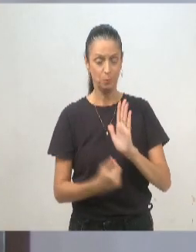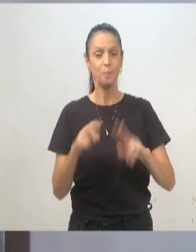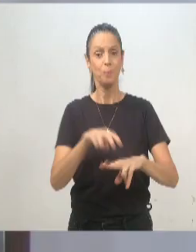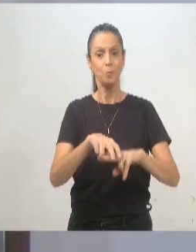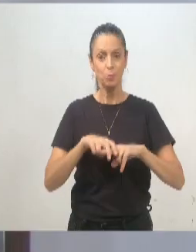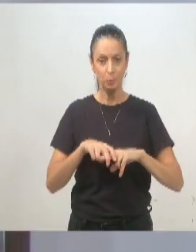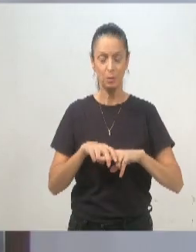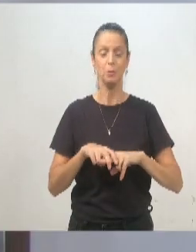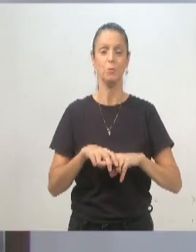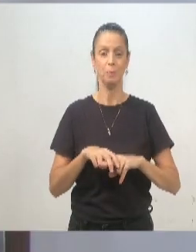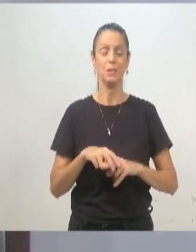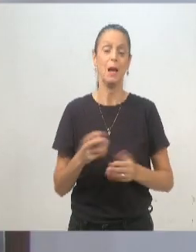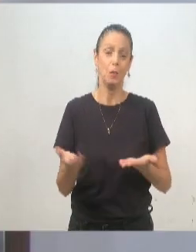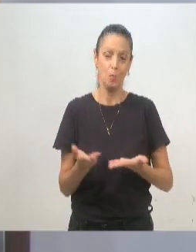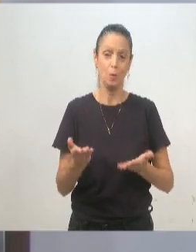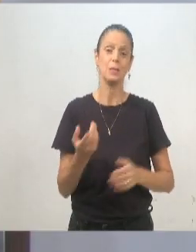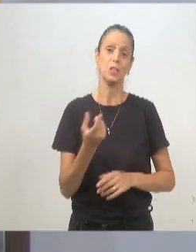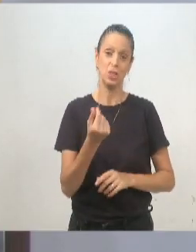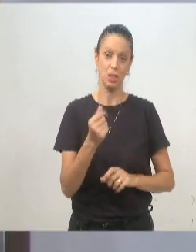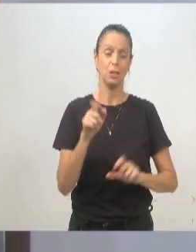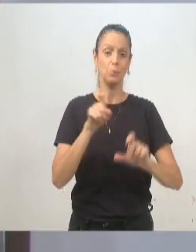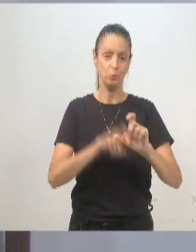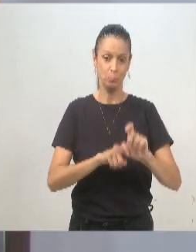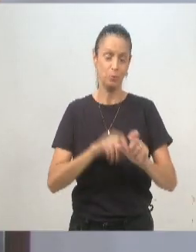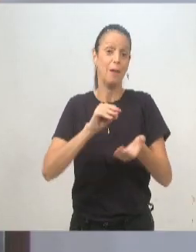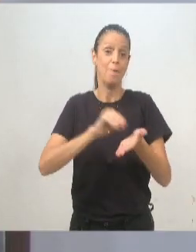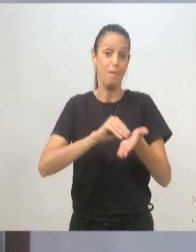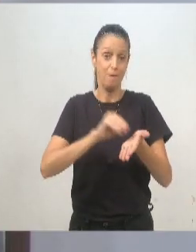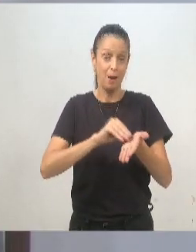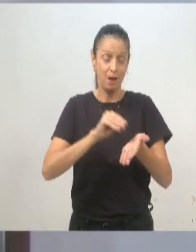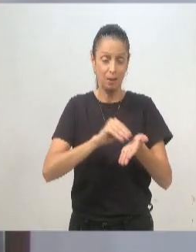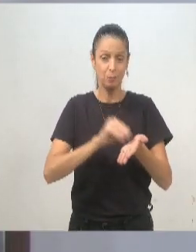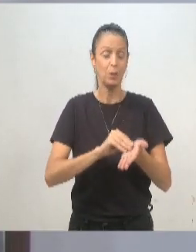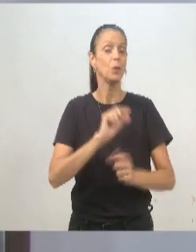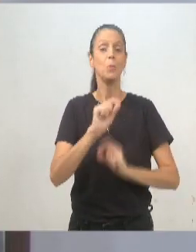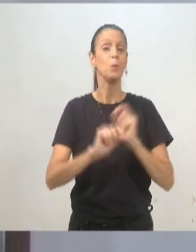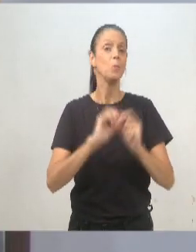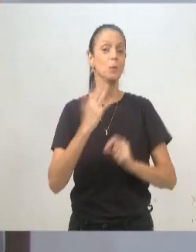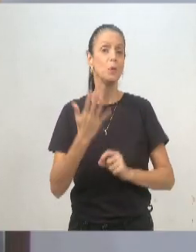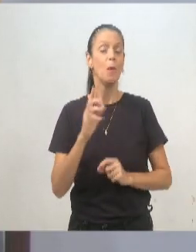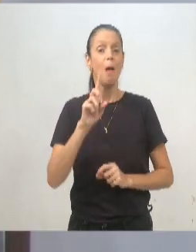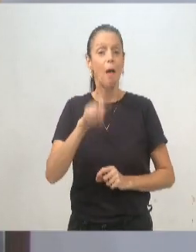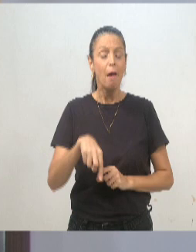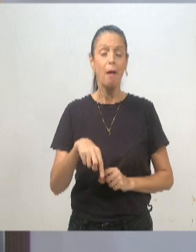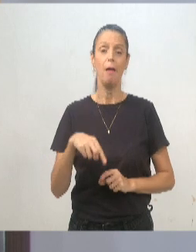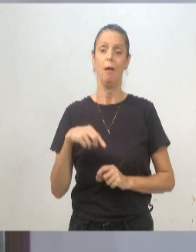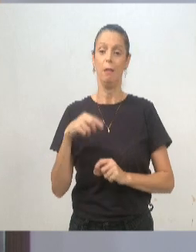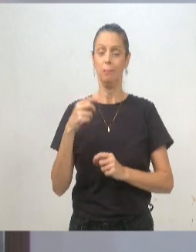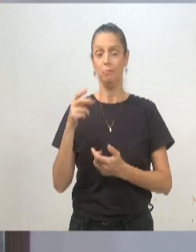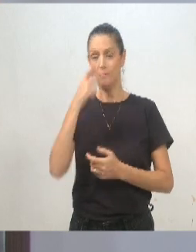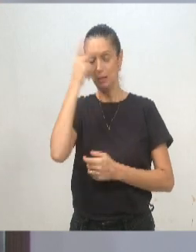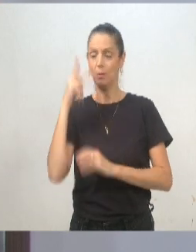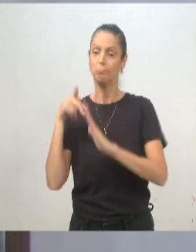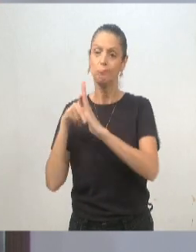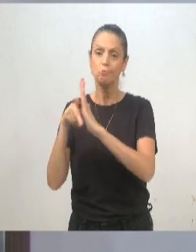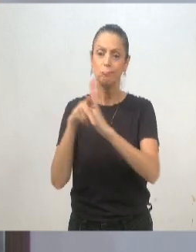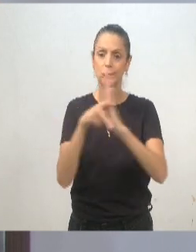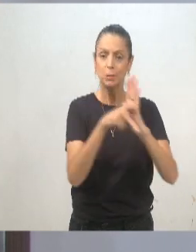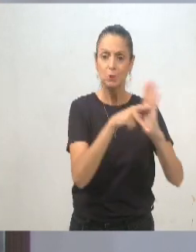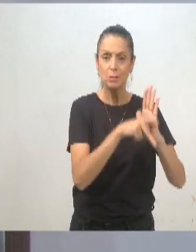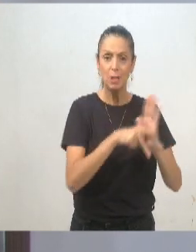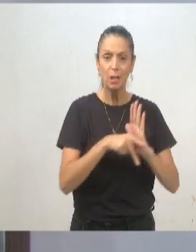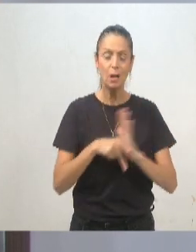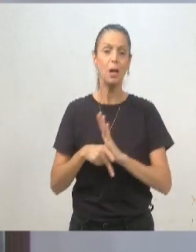déficit orçamentário, ele não se trata de um déficit realizado, e sim de uma apuração meramente